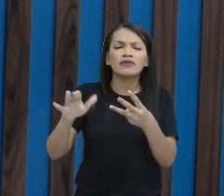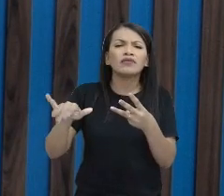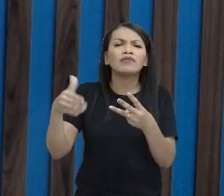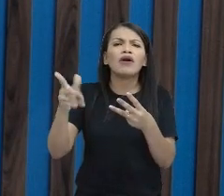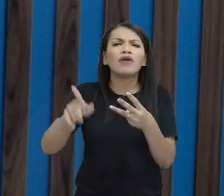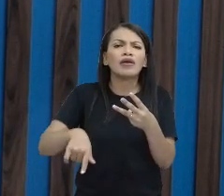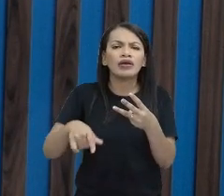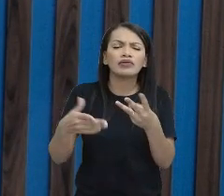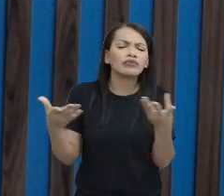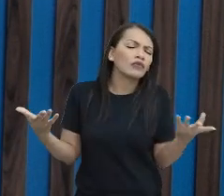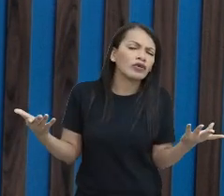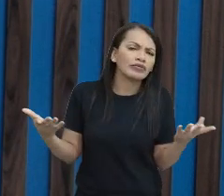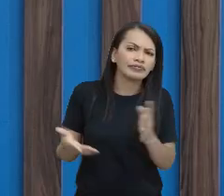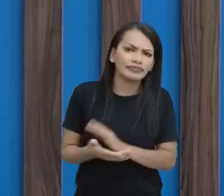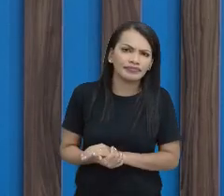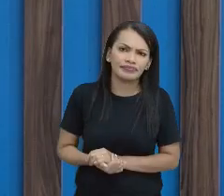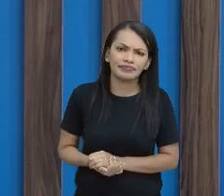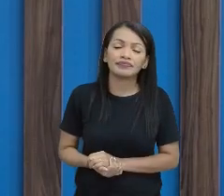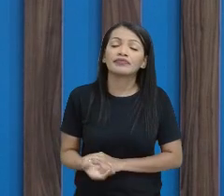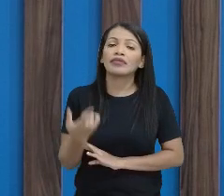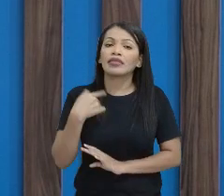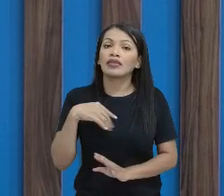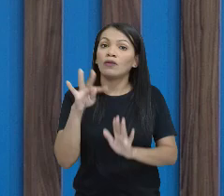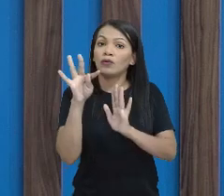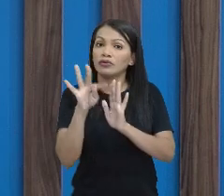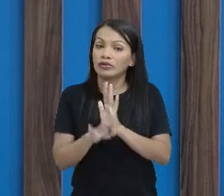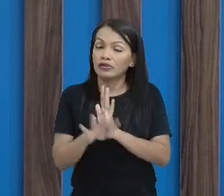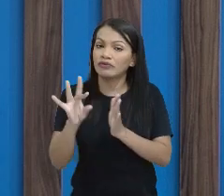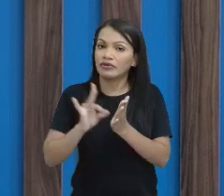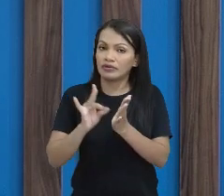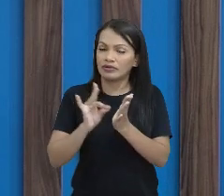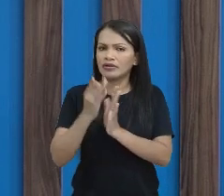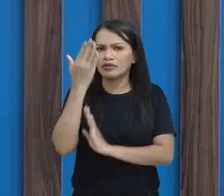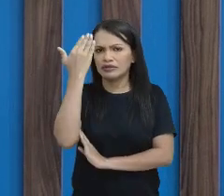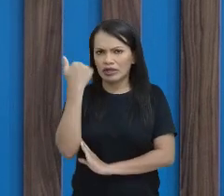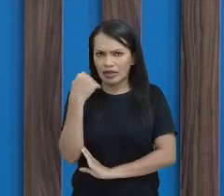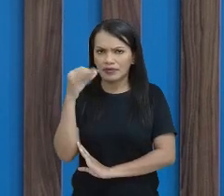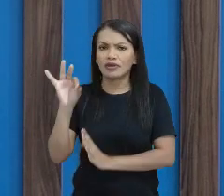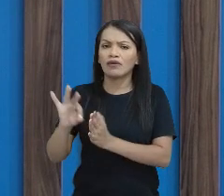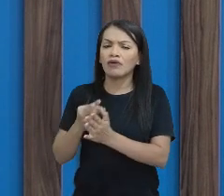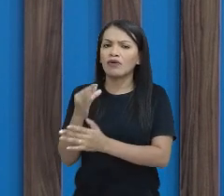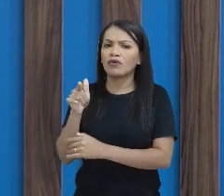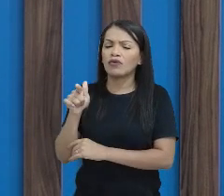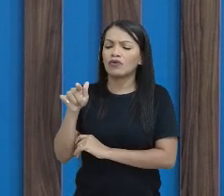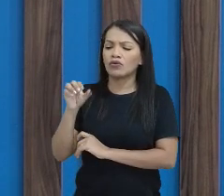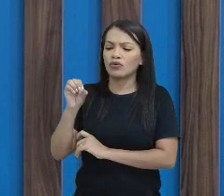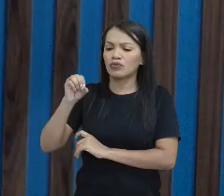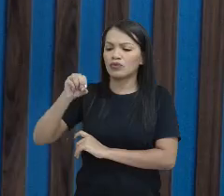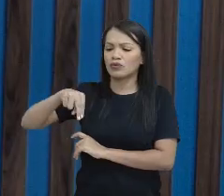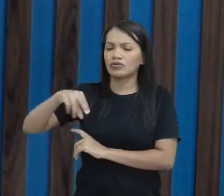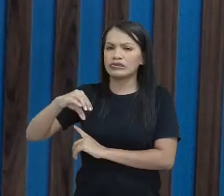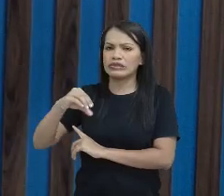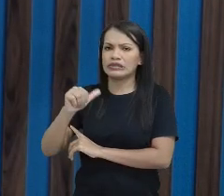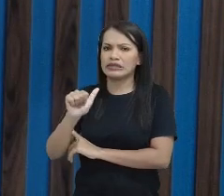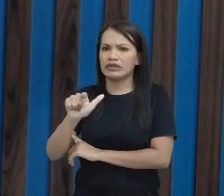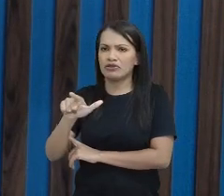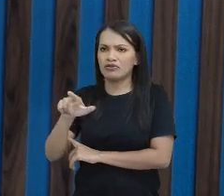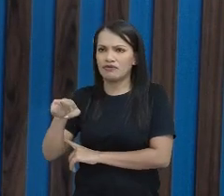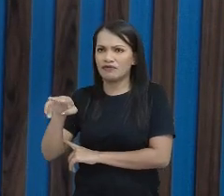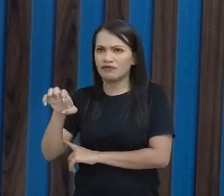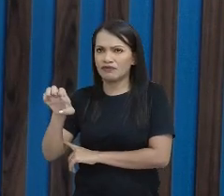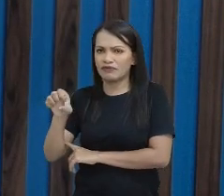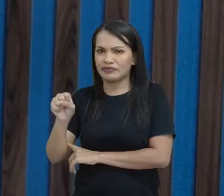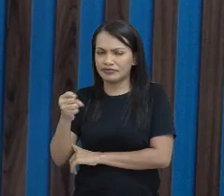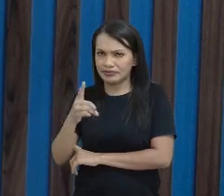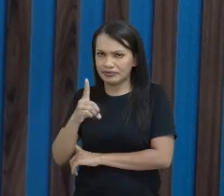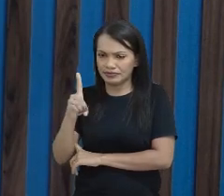qual? Qual é qual? Qual é qual? O texto original a gente sabe que é o de Gonçalves Dias. Sim. Mas esse de Oswald, que